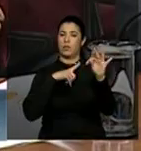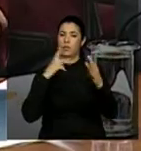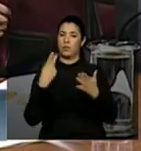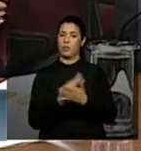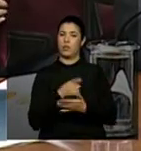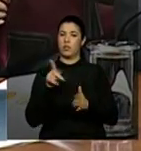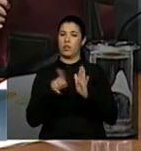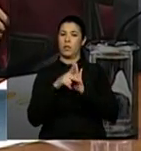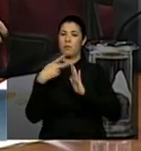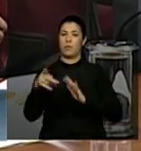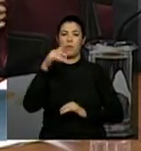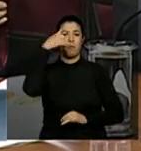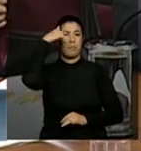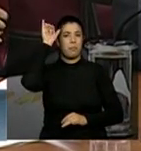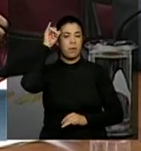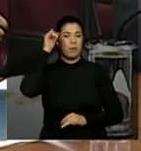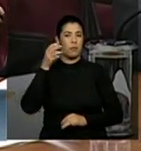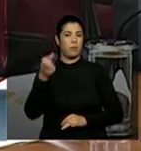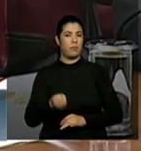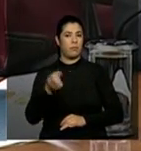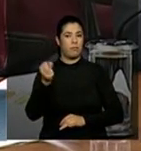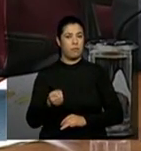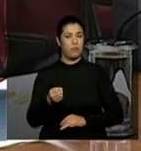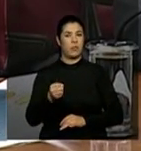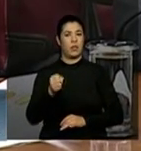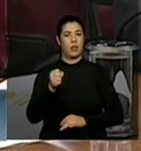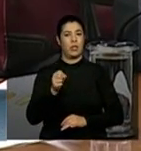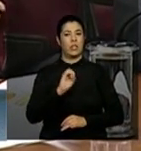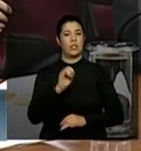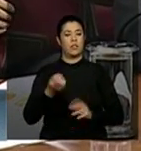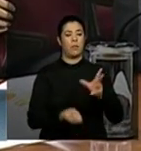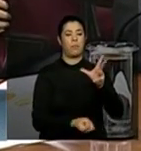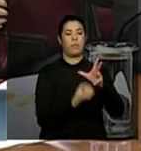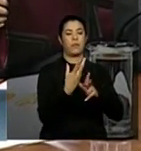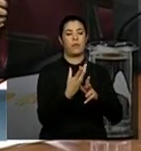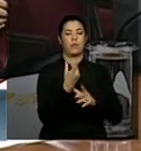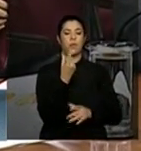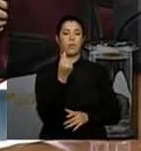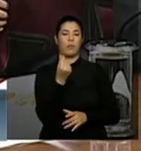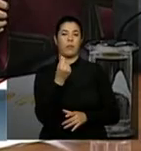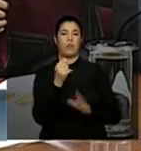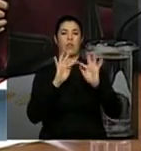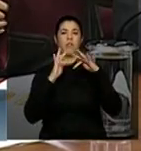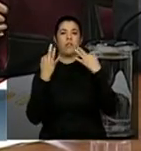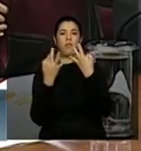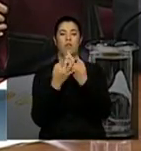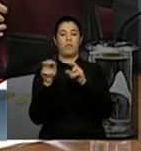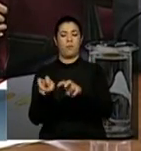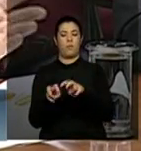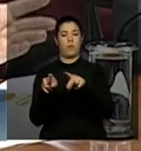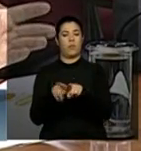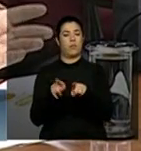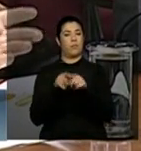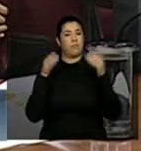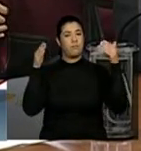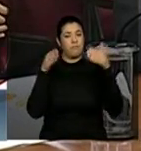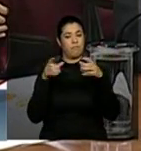para a pecuária de leite, traduzindo-se em produção, renda, agricultura familiar, naquilo que eles